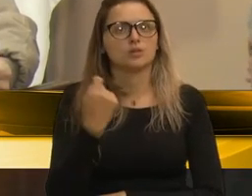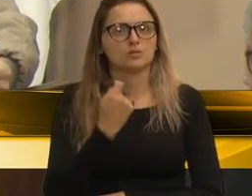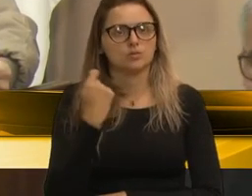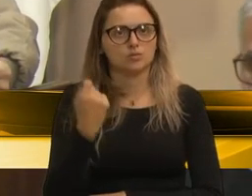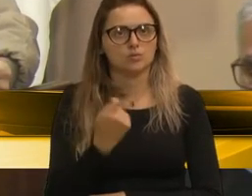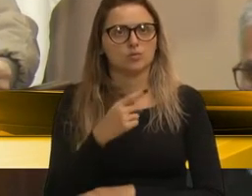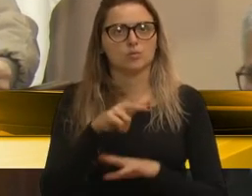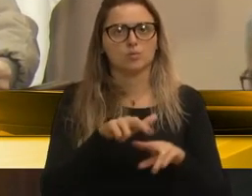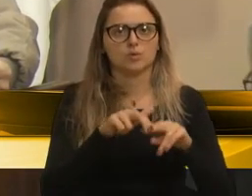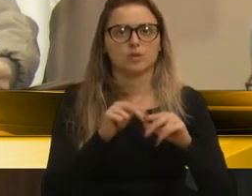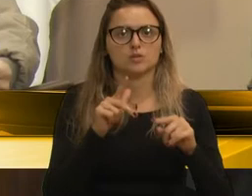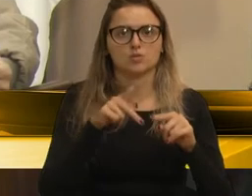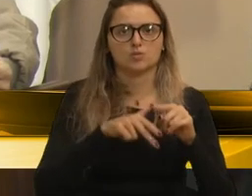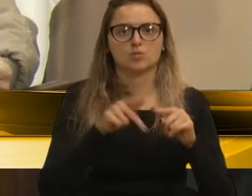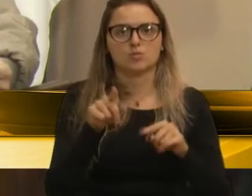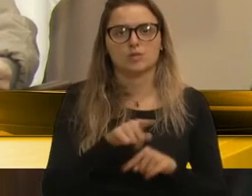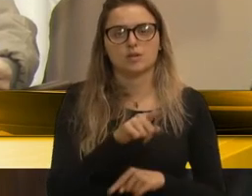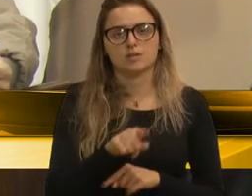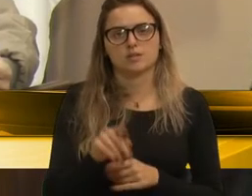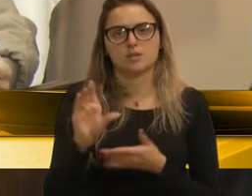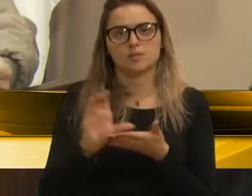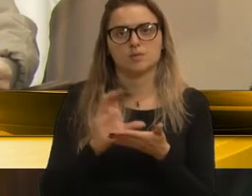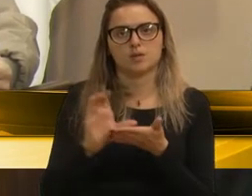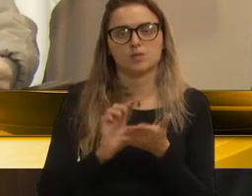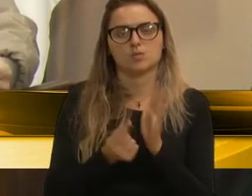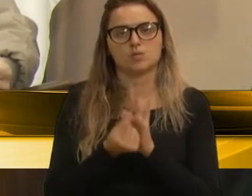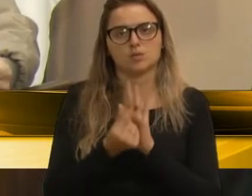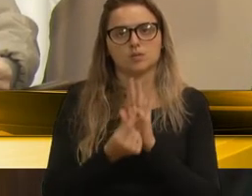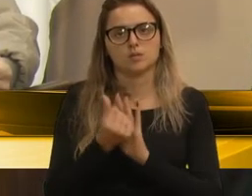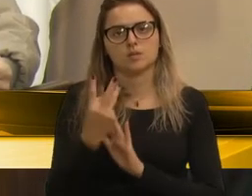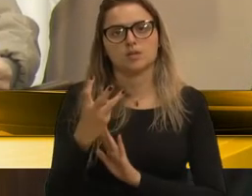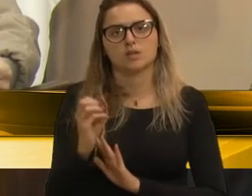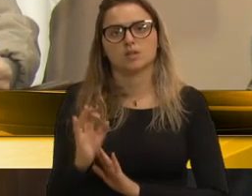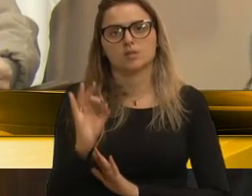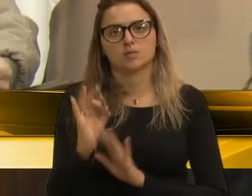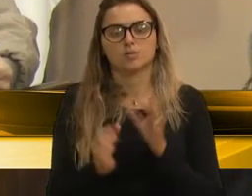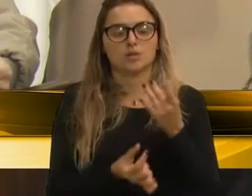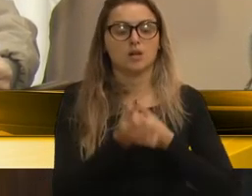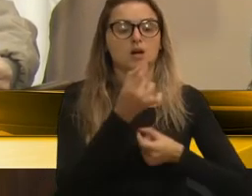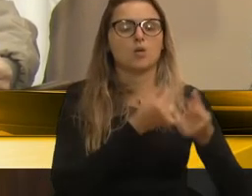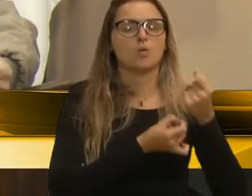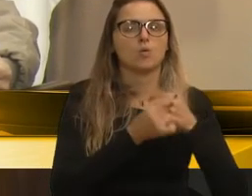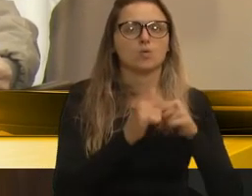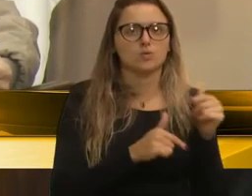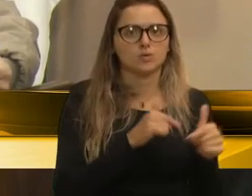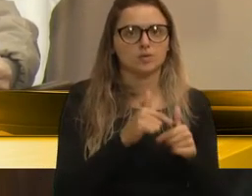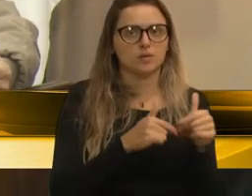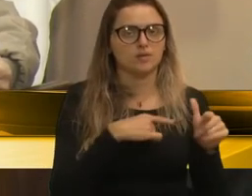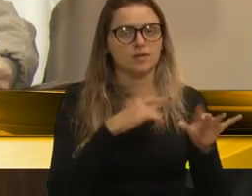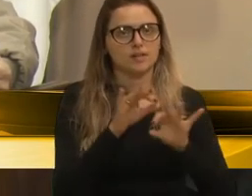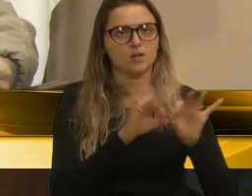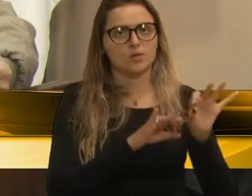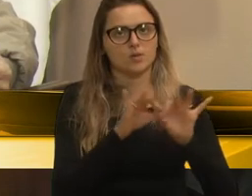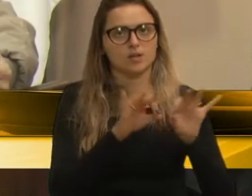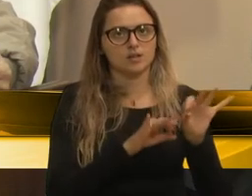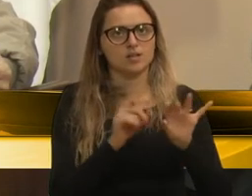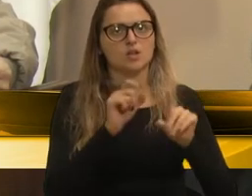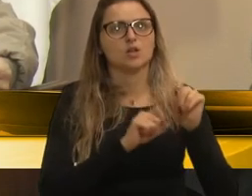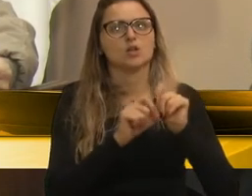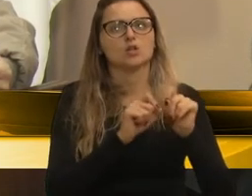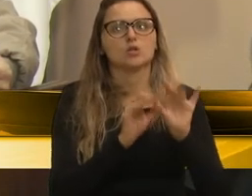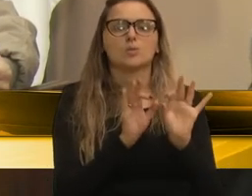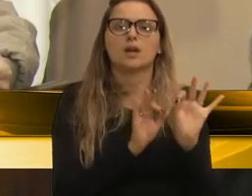função do corte orçamentário de 30% do custeio, informa que alguns serviços do campus sofrerão ajustes em relação ao planejamento